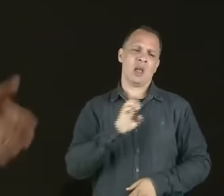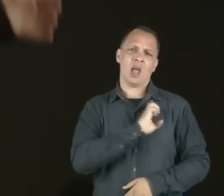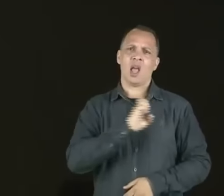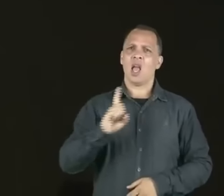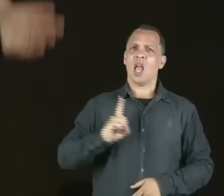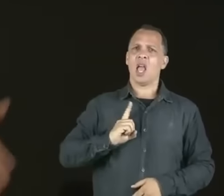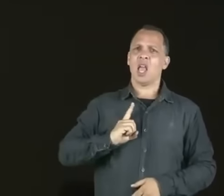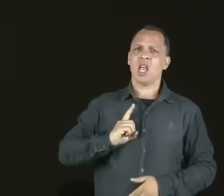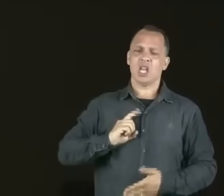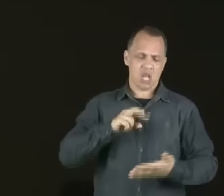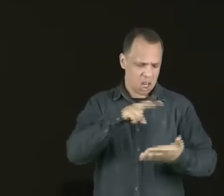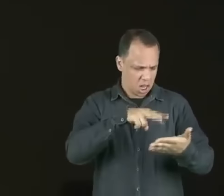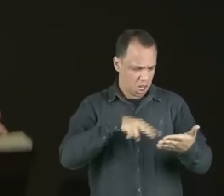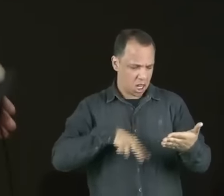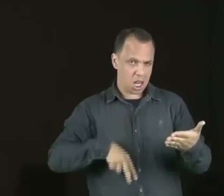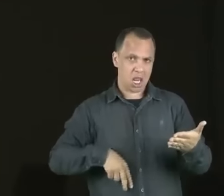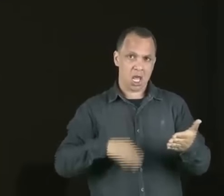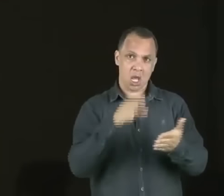diabos